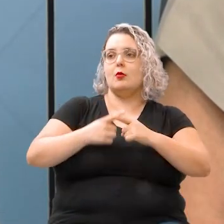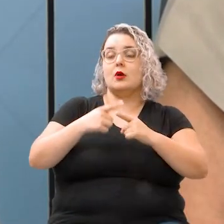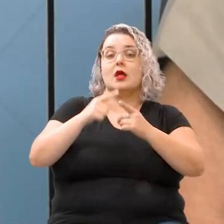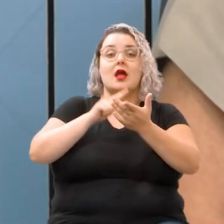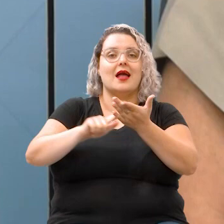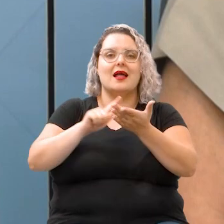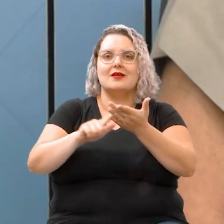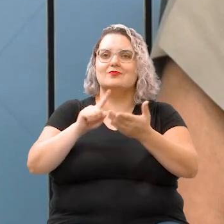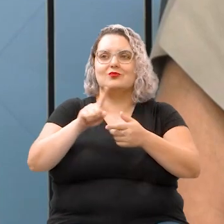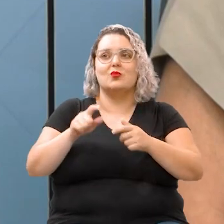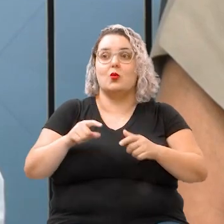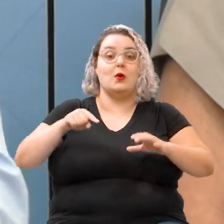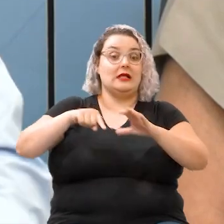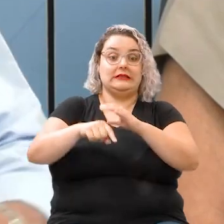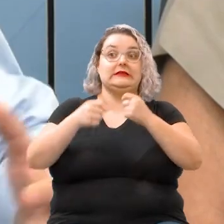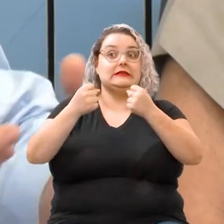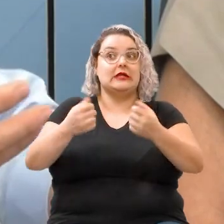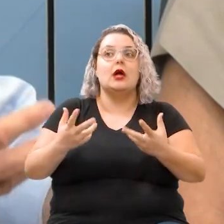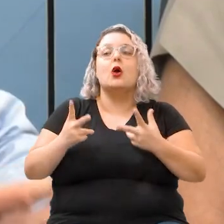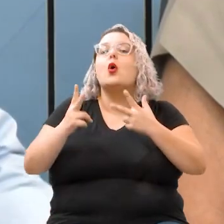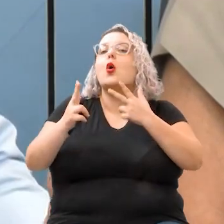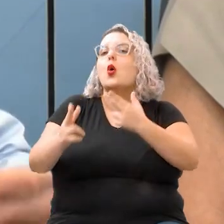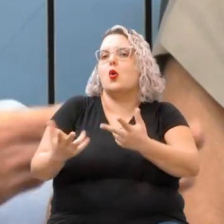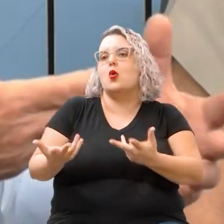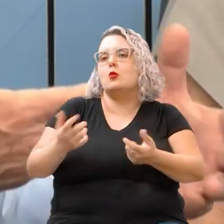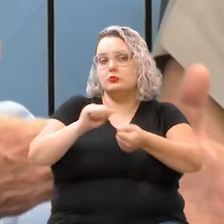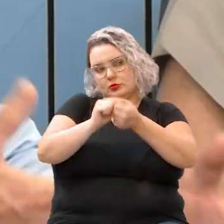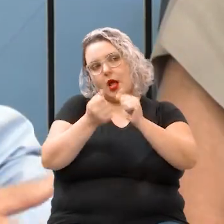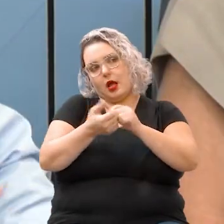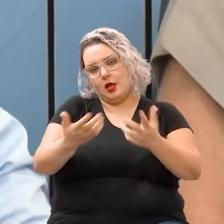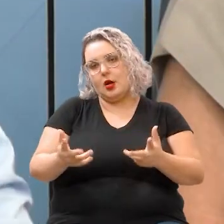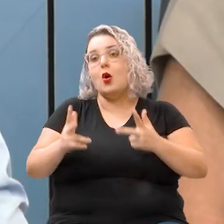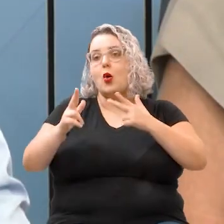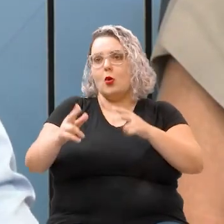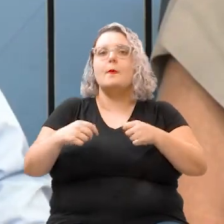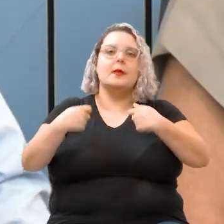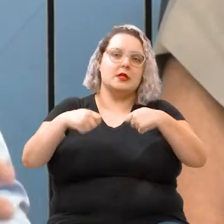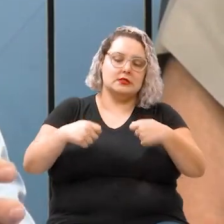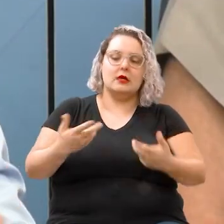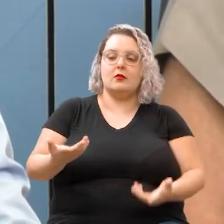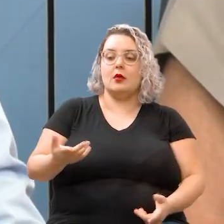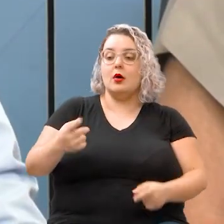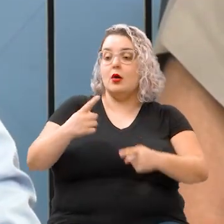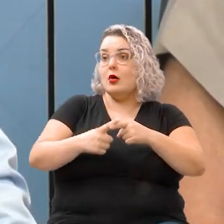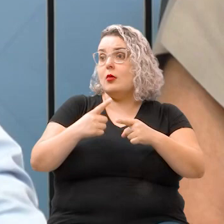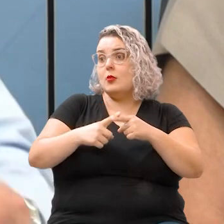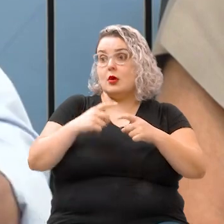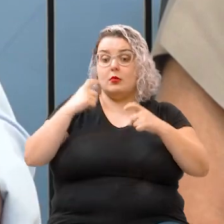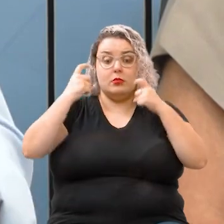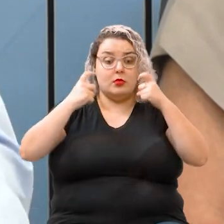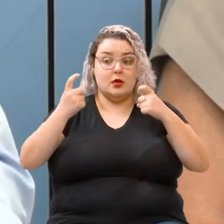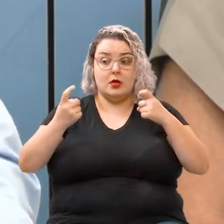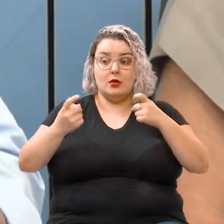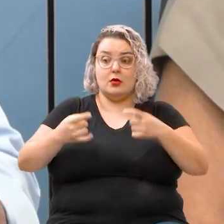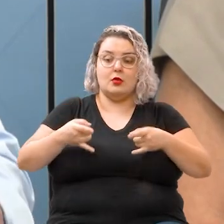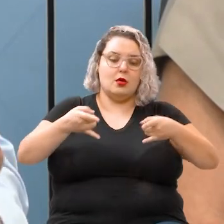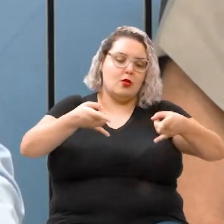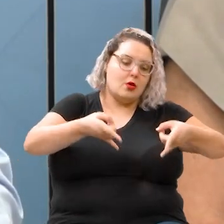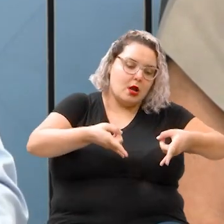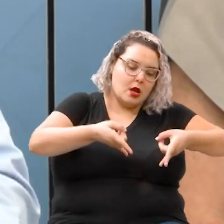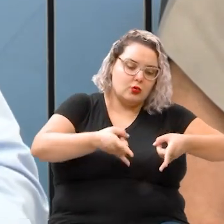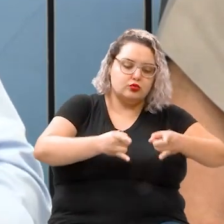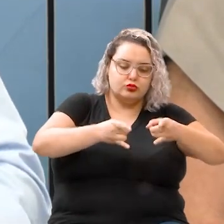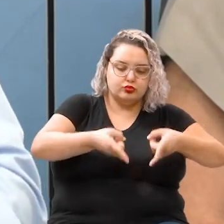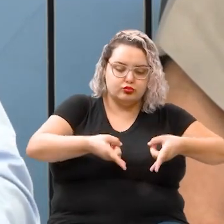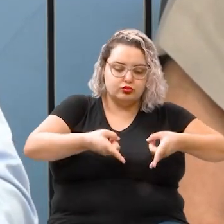não é tão intensa ou tão adequada quanto deveria ser, por conta dela estar preocupada com o bercinho do neném,